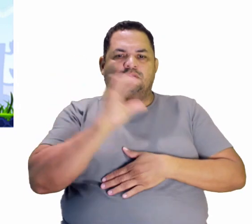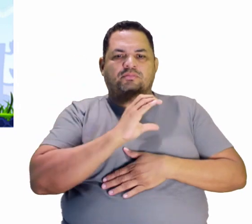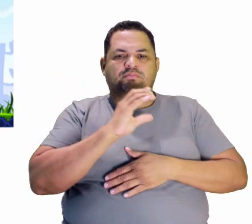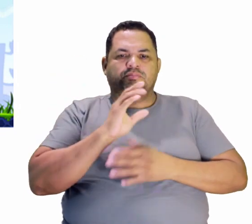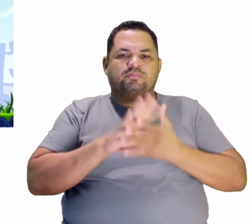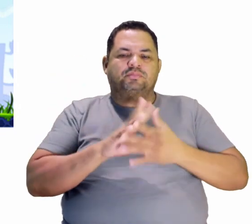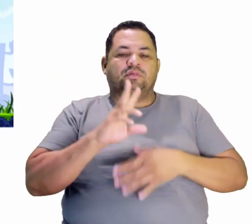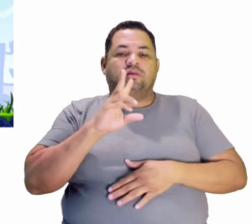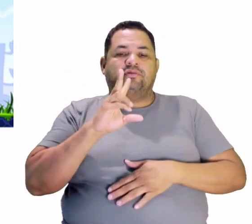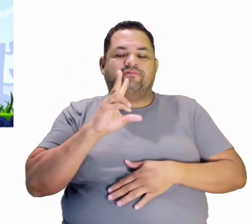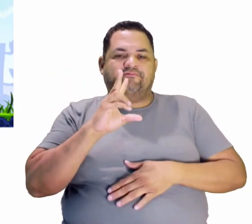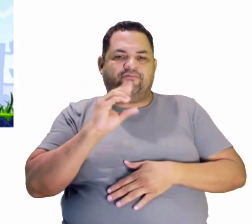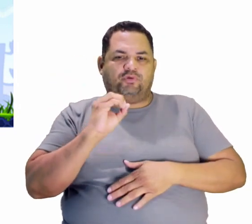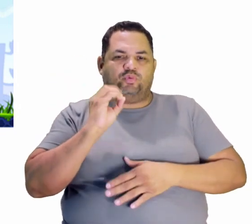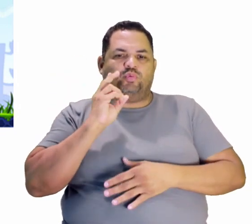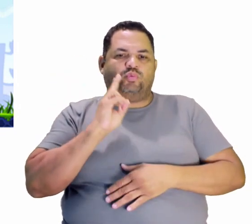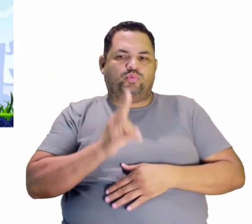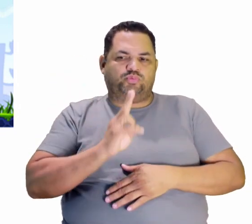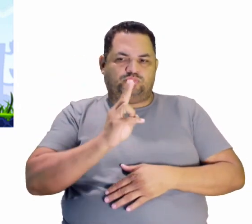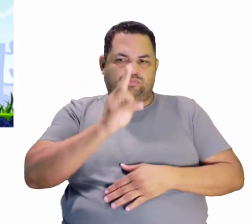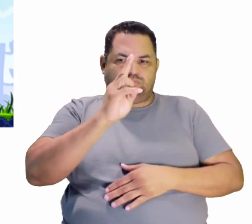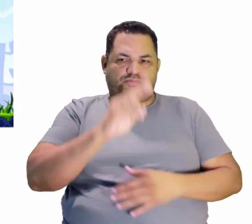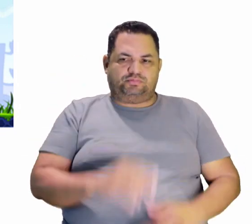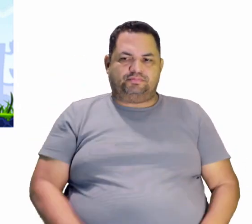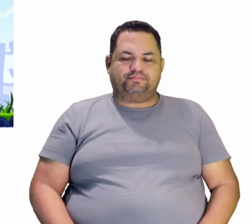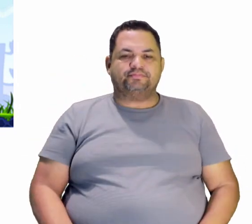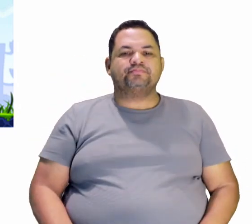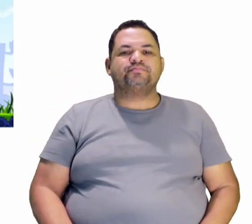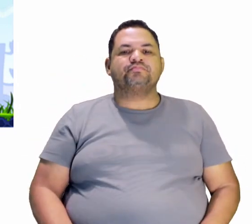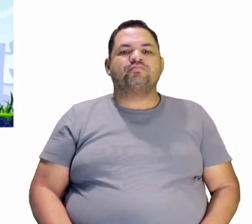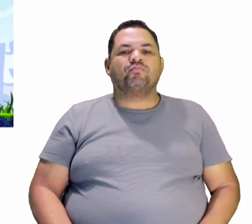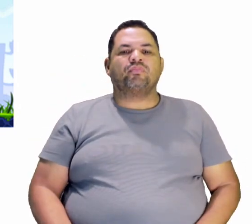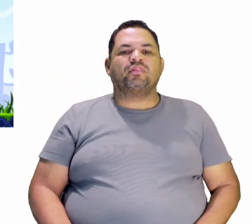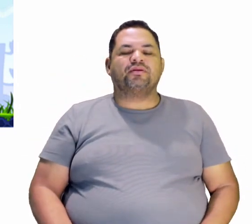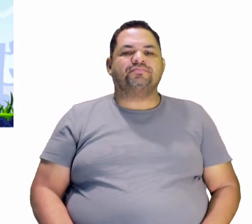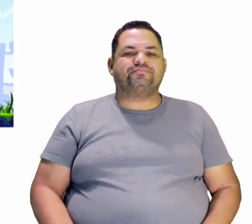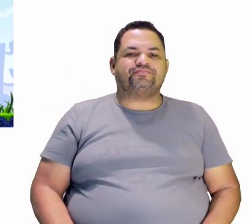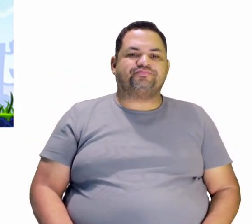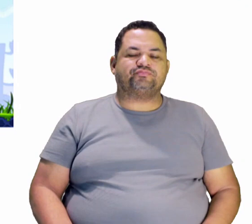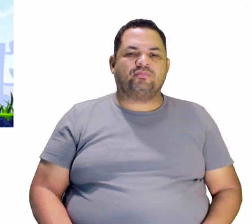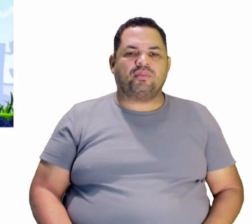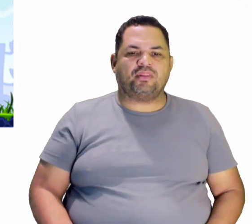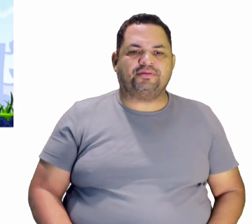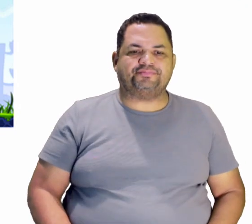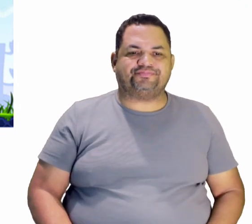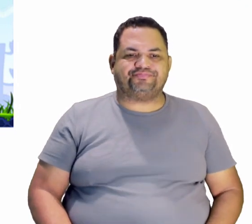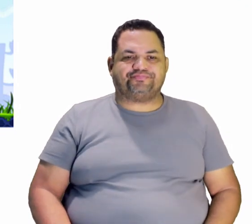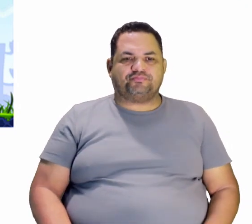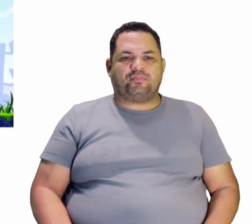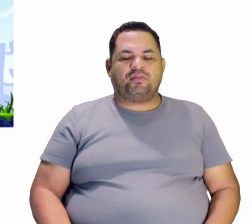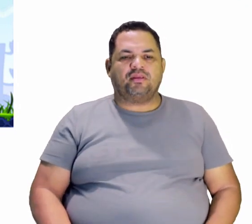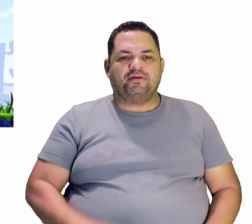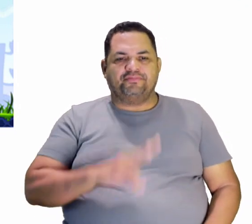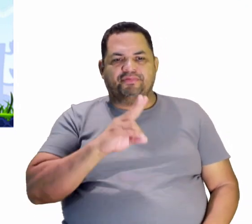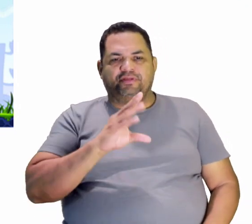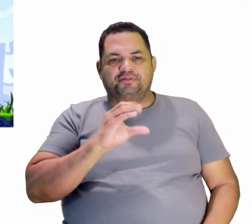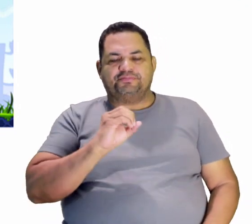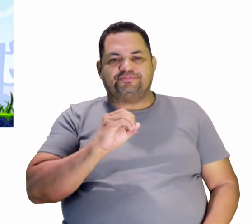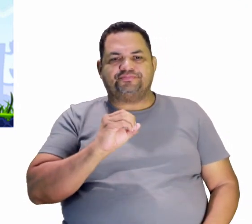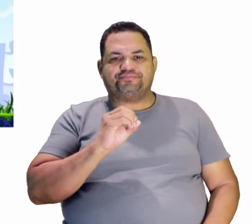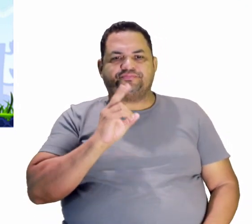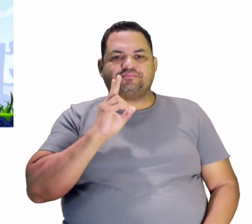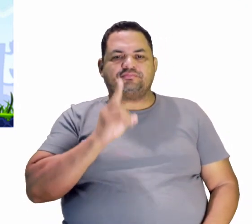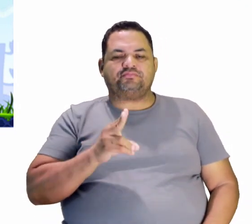ok? Lembrando que para o mesmo plano aqui, é o ponto, a velocidade de lançamento é